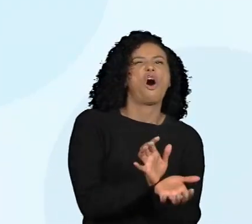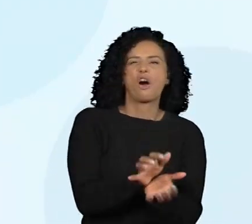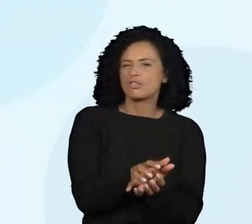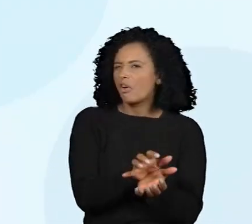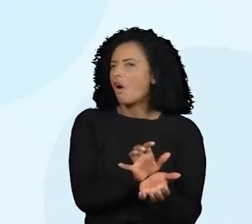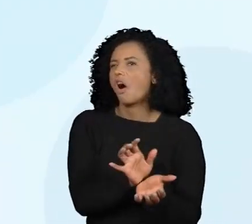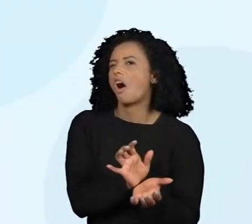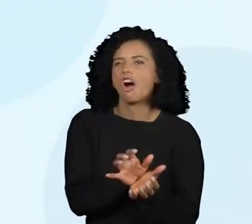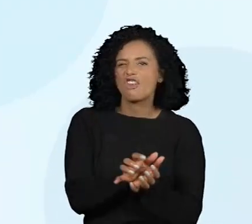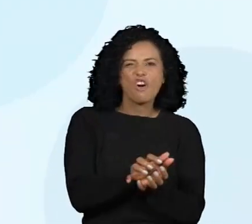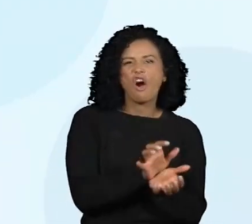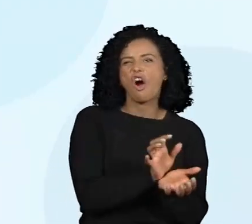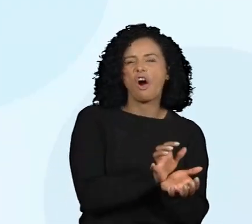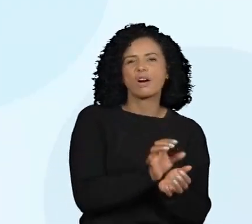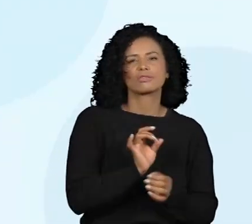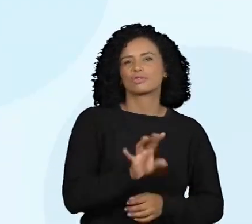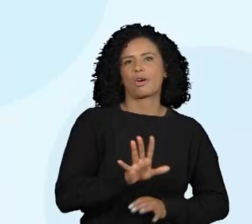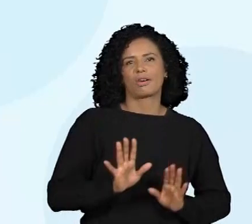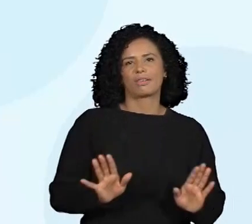eu